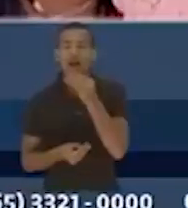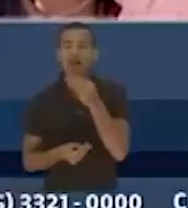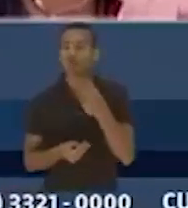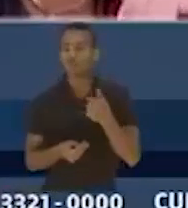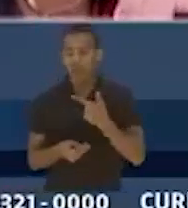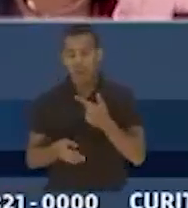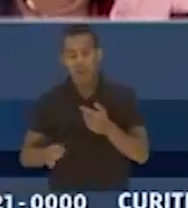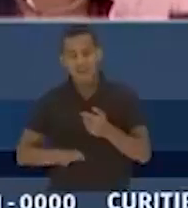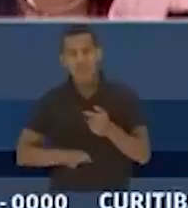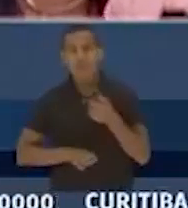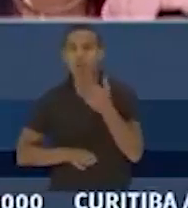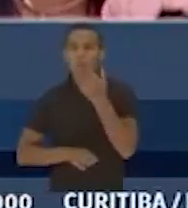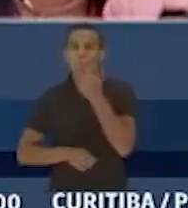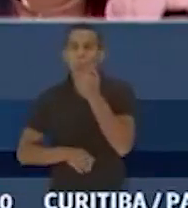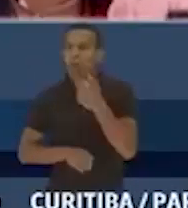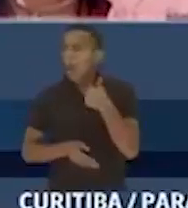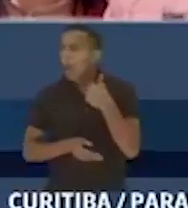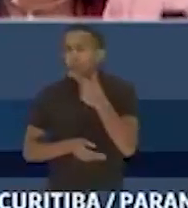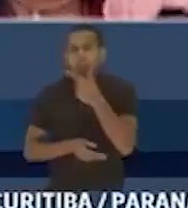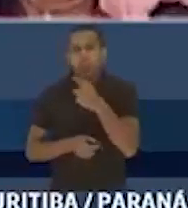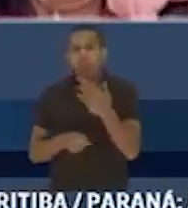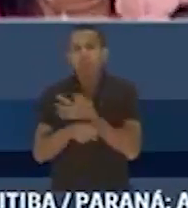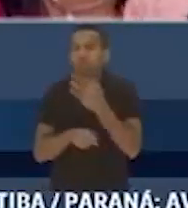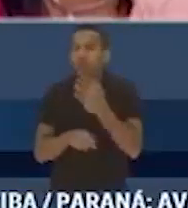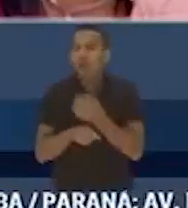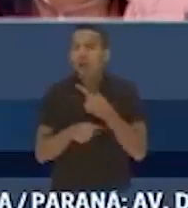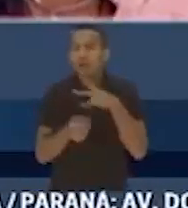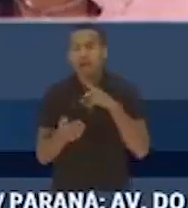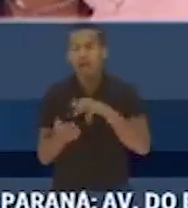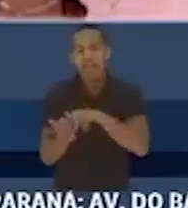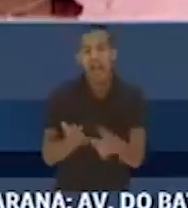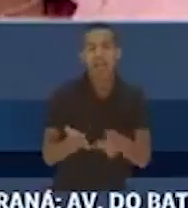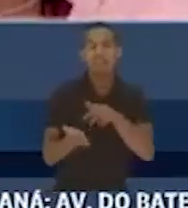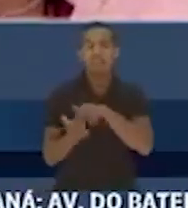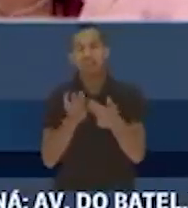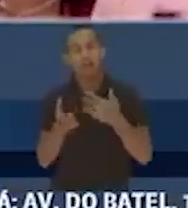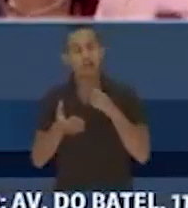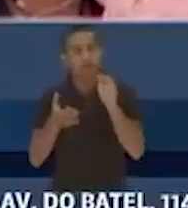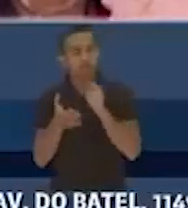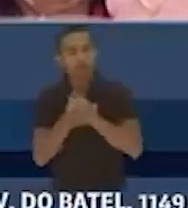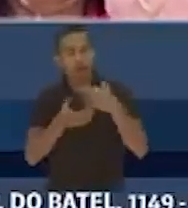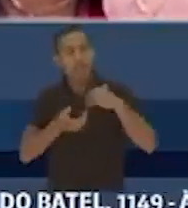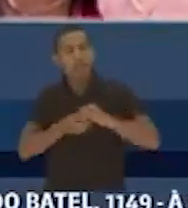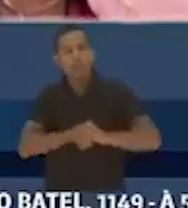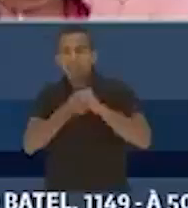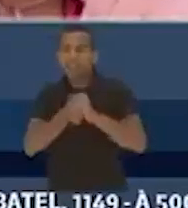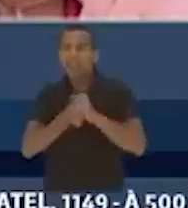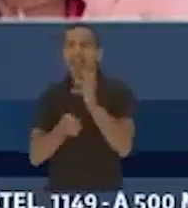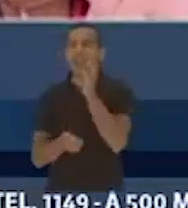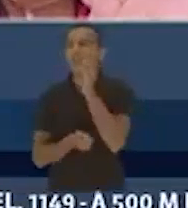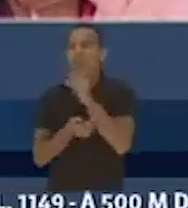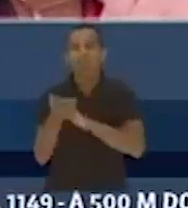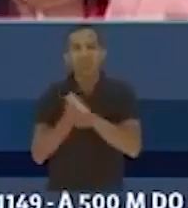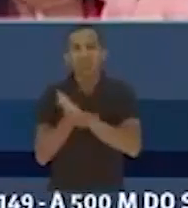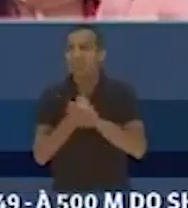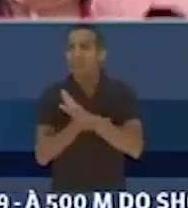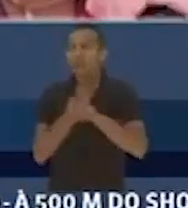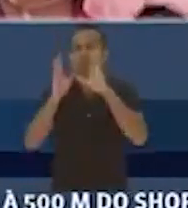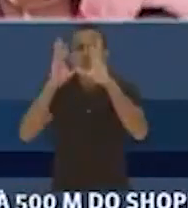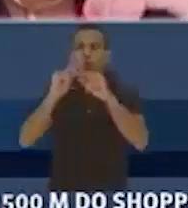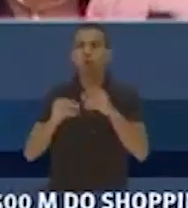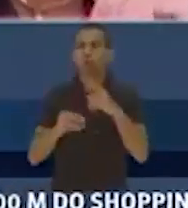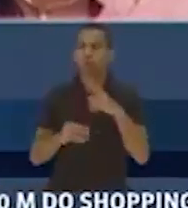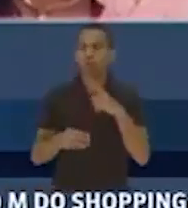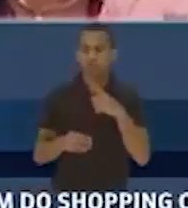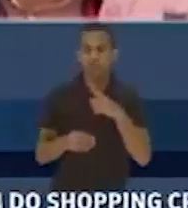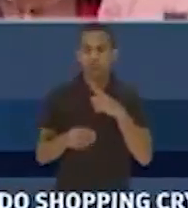comia tanto, mas não sustentava, eu só vivia caindo, meu esposo era do meu lado, eu não dormia a noite toda, era tanta coisa me mordendo,